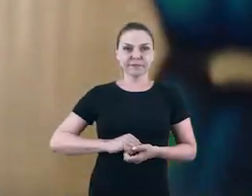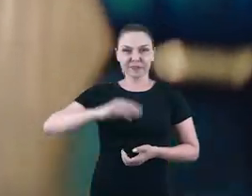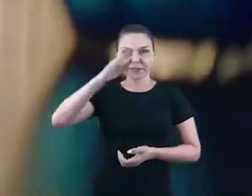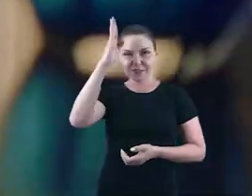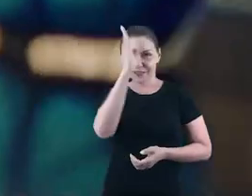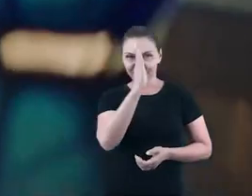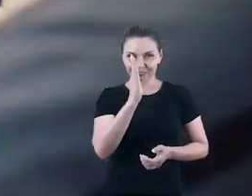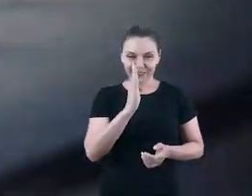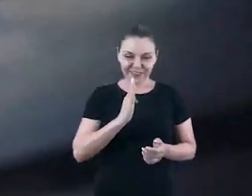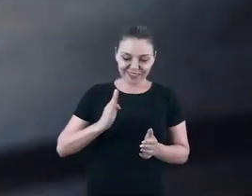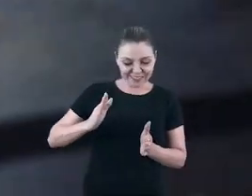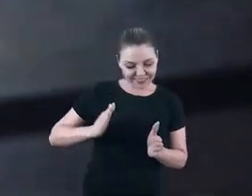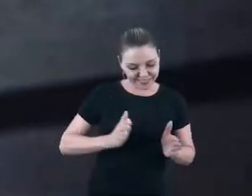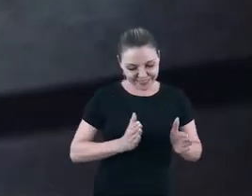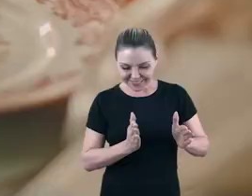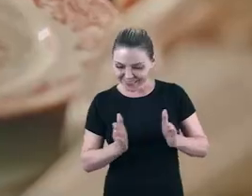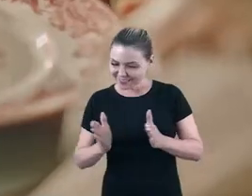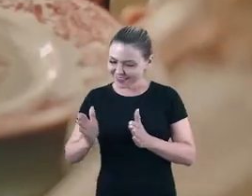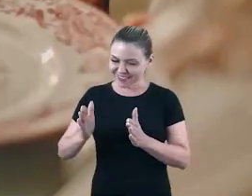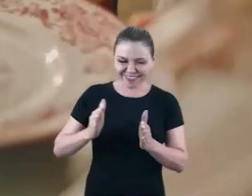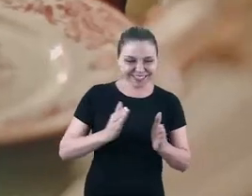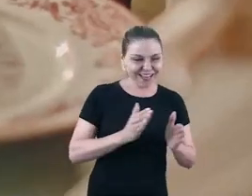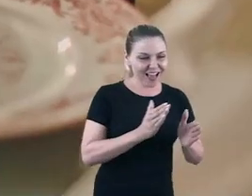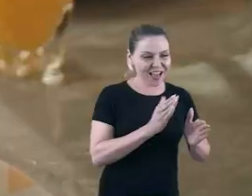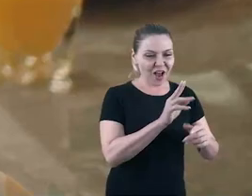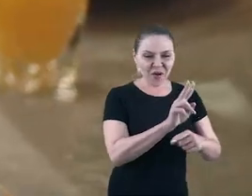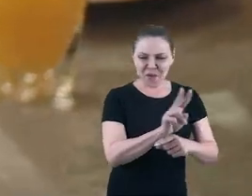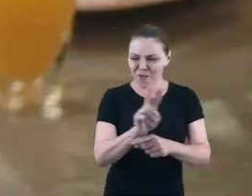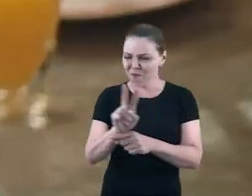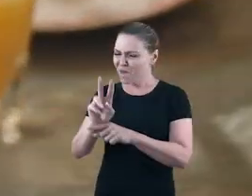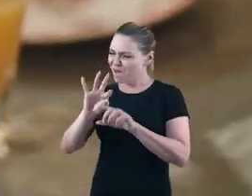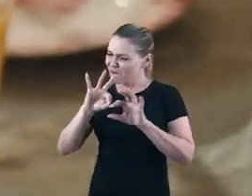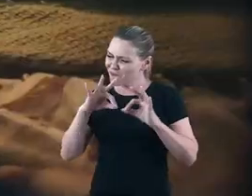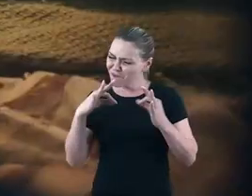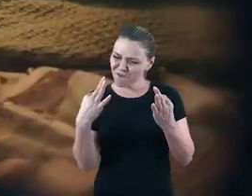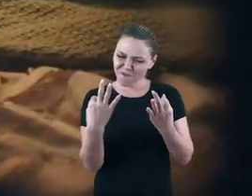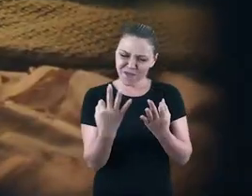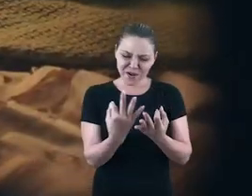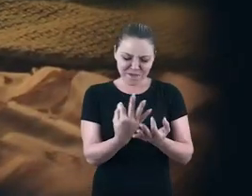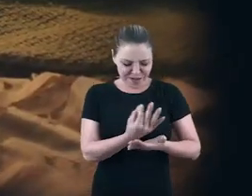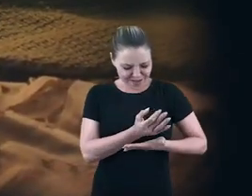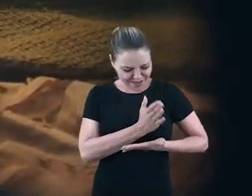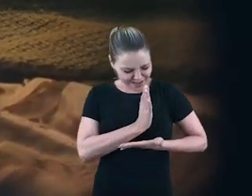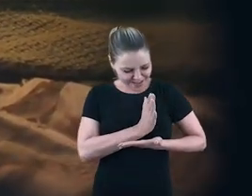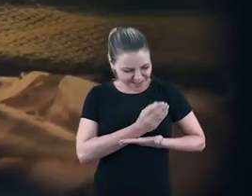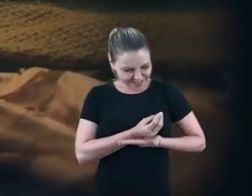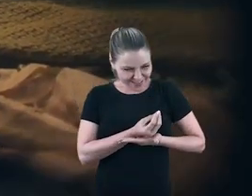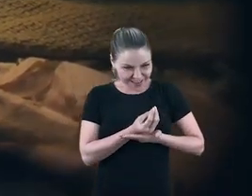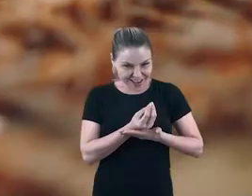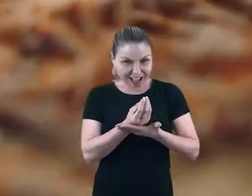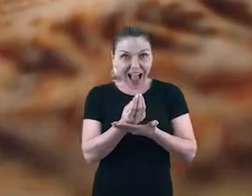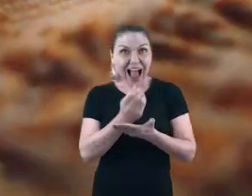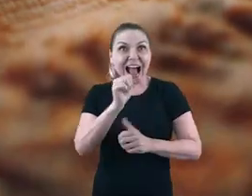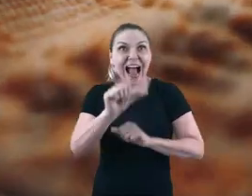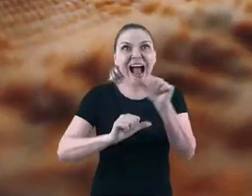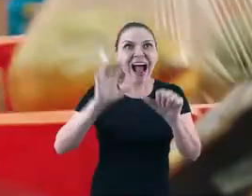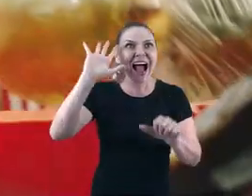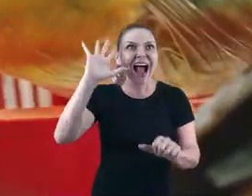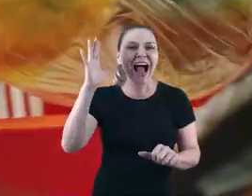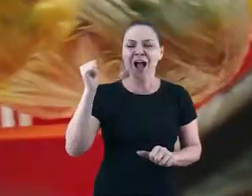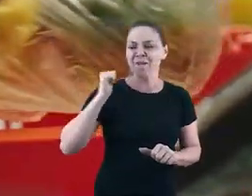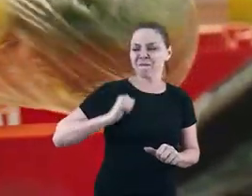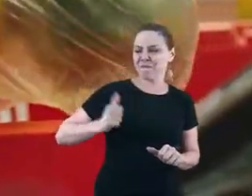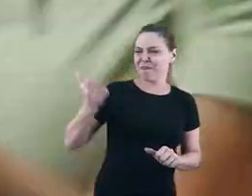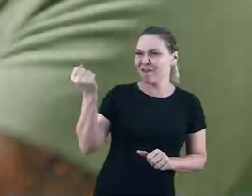O Brasil no rumo certo, cuidando da família com o coração. Bolsa